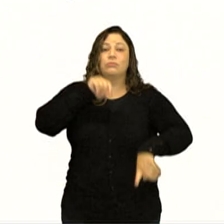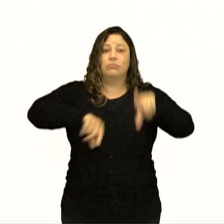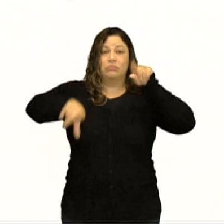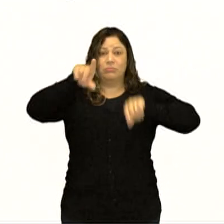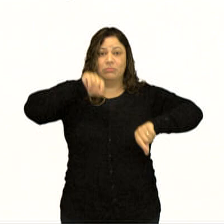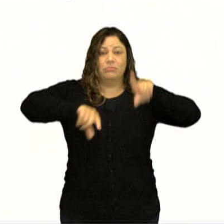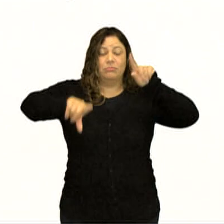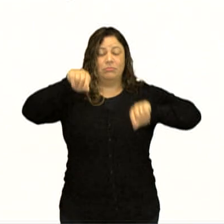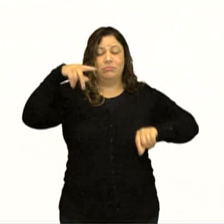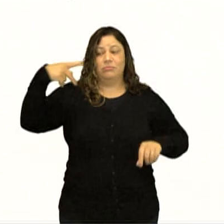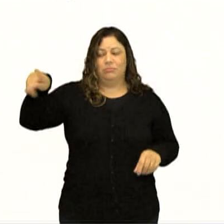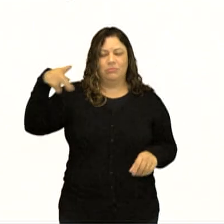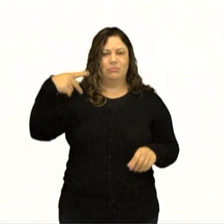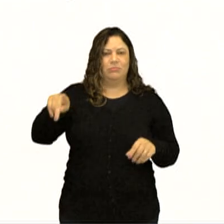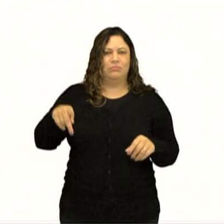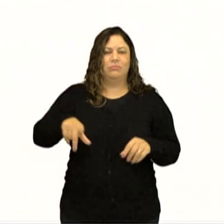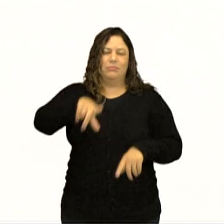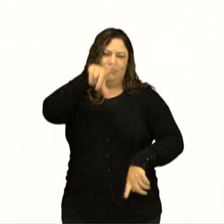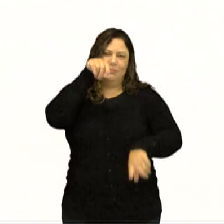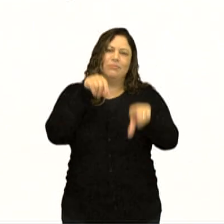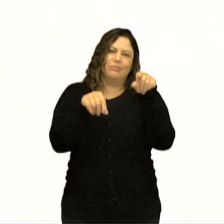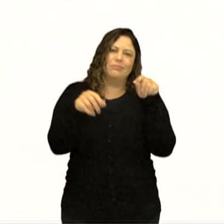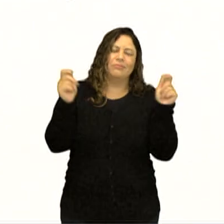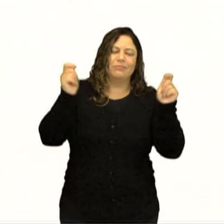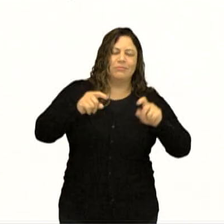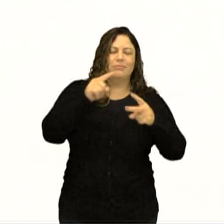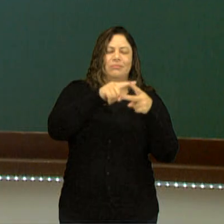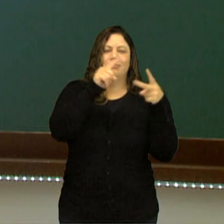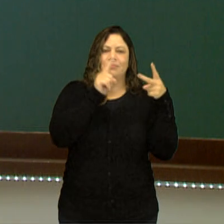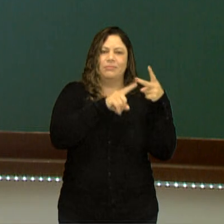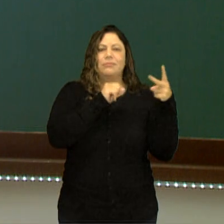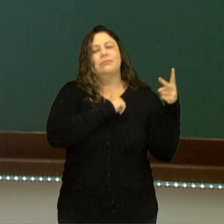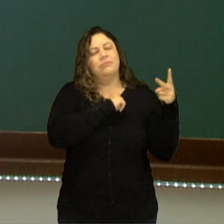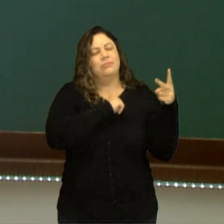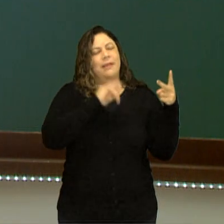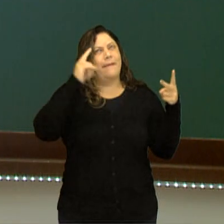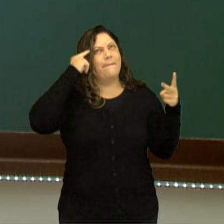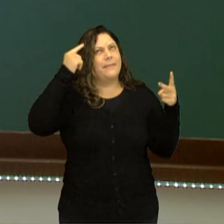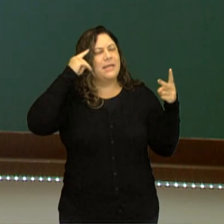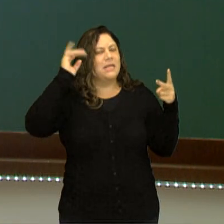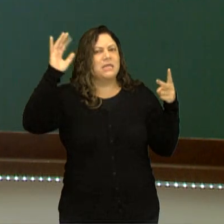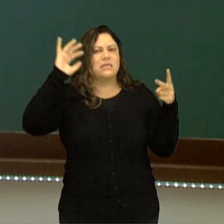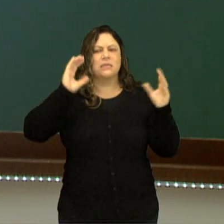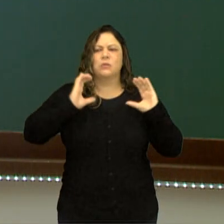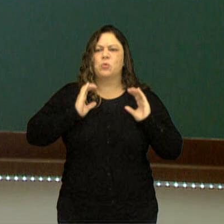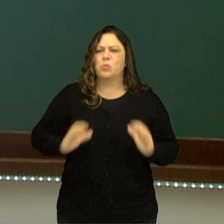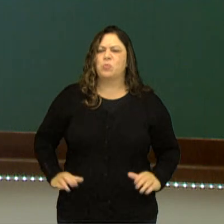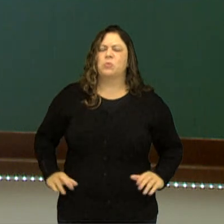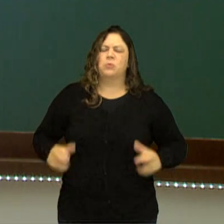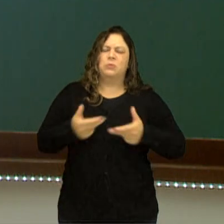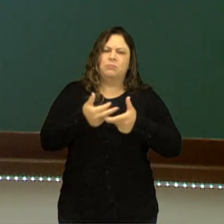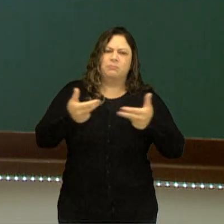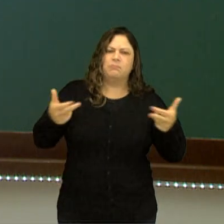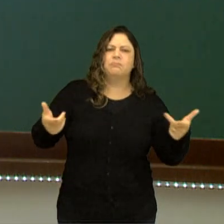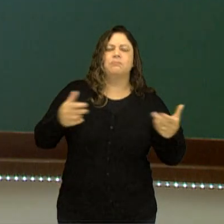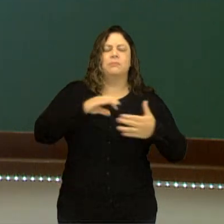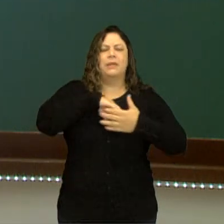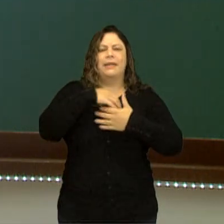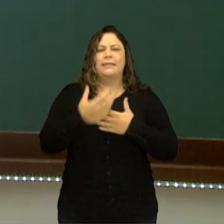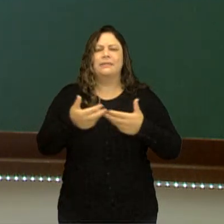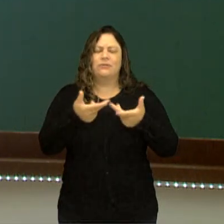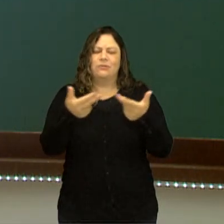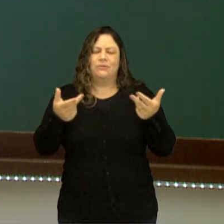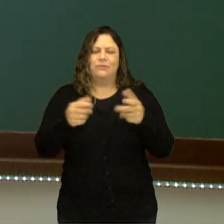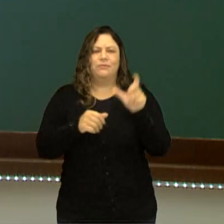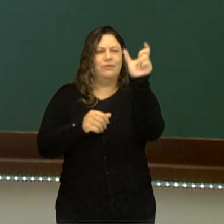sua preferência, poucos, como nós temos aqui 2. Pense como eles se comportam, como eles agem e depois construa